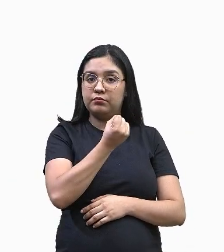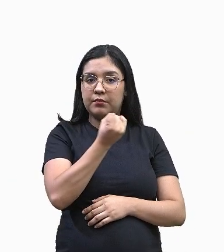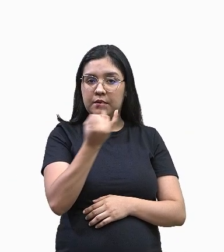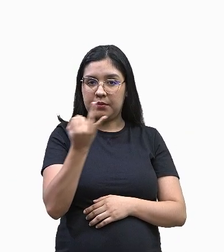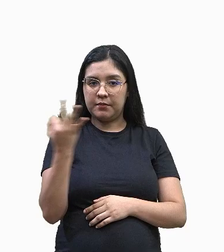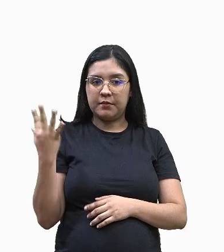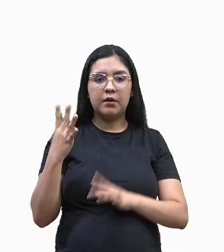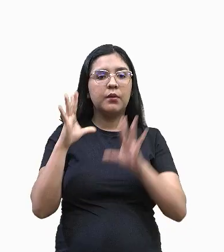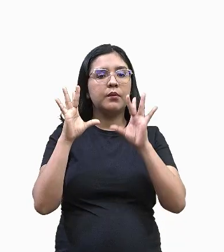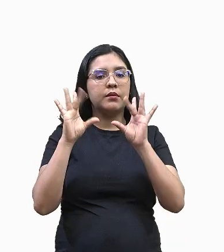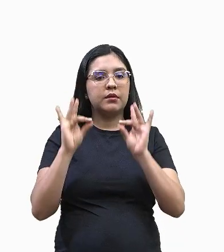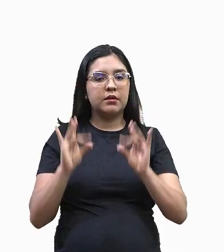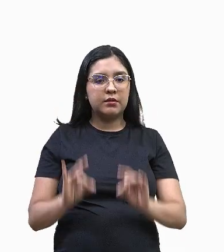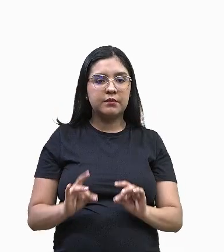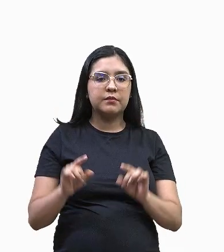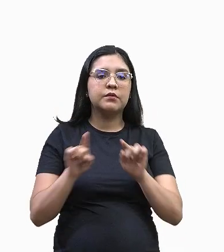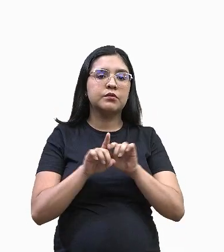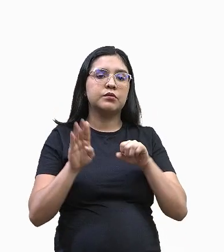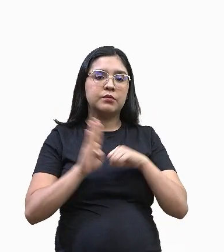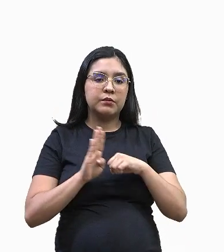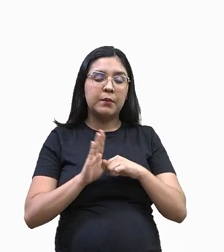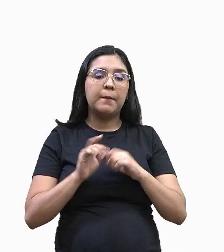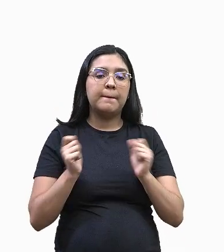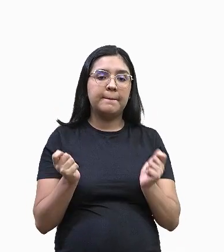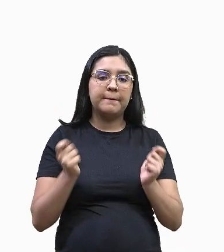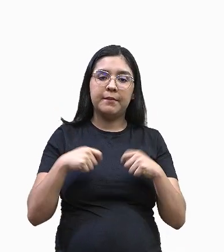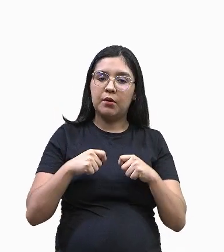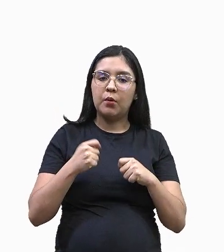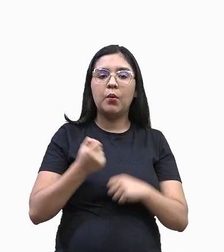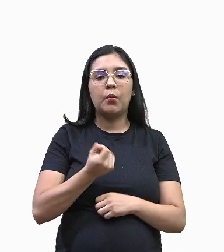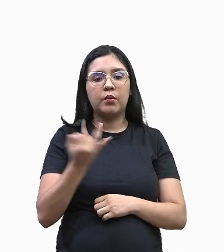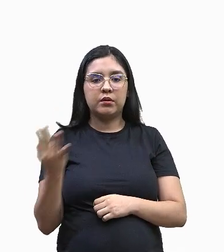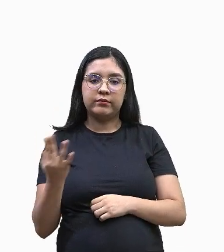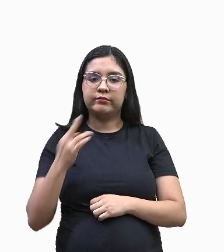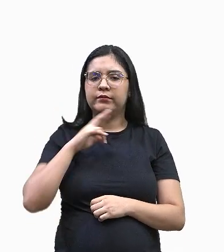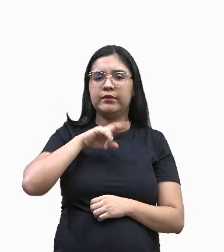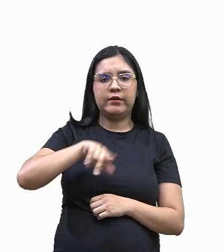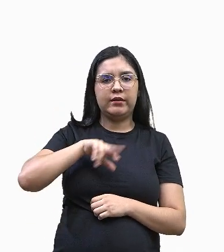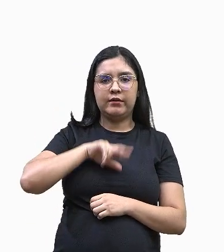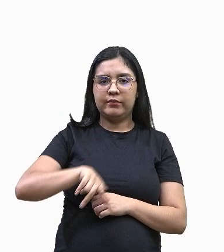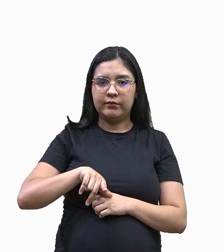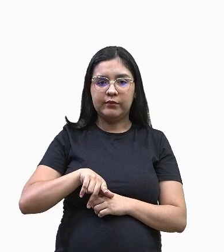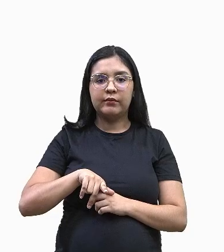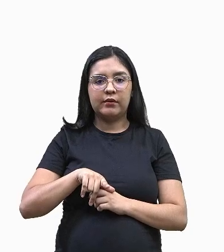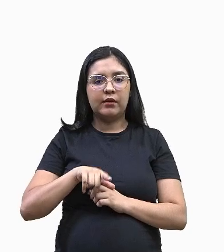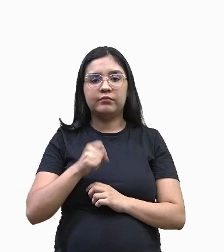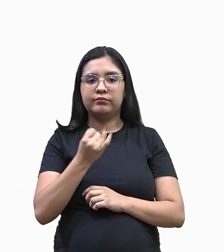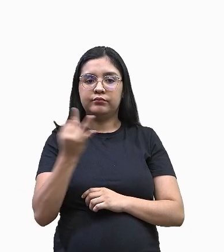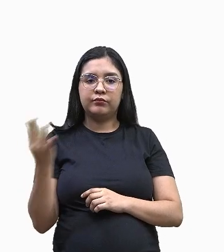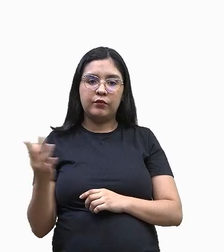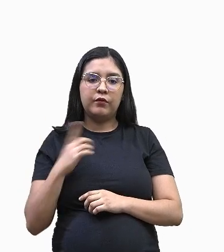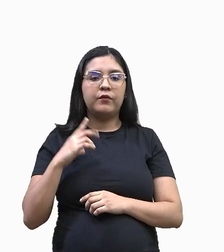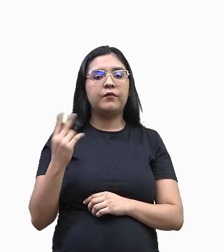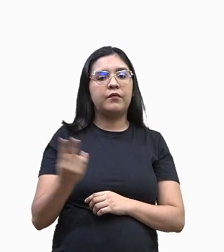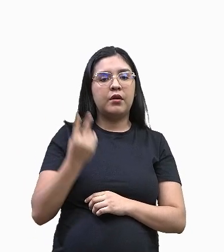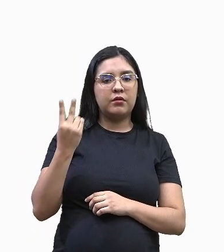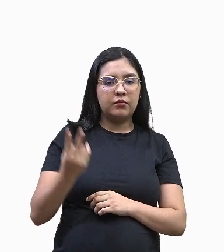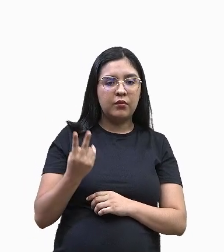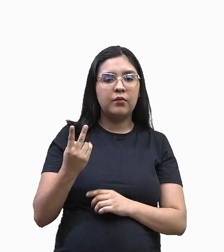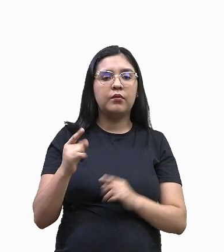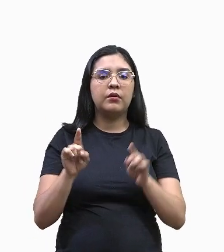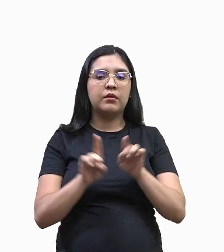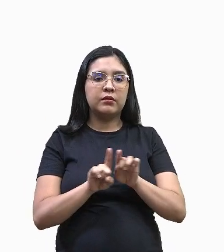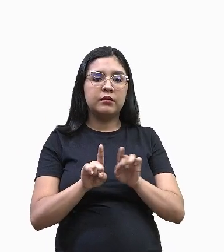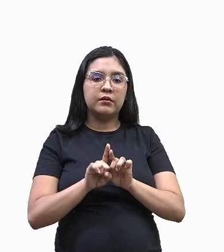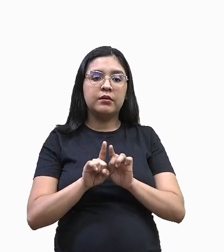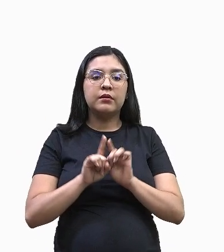No detalhamento, substantivos contáveis, substantivos incontáveis, preços, ofertas, would you